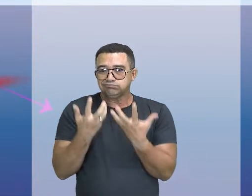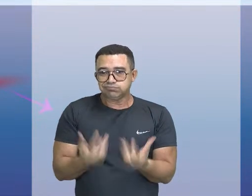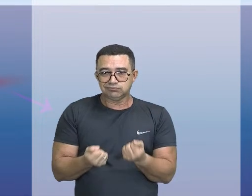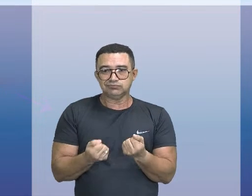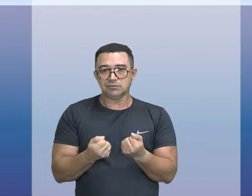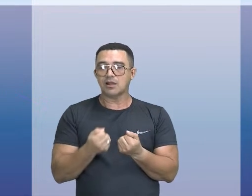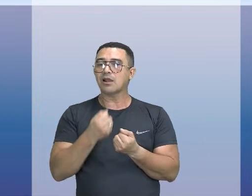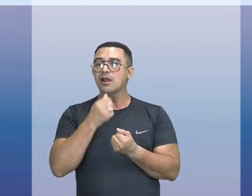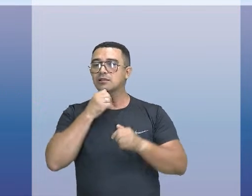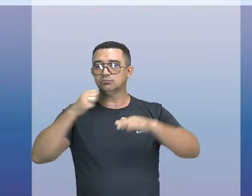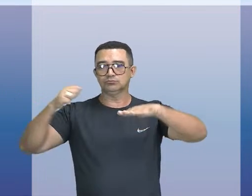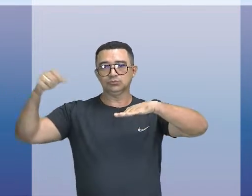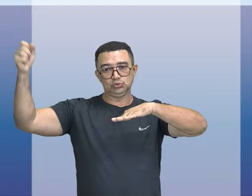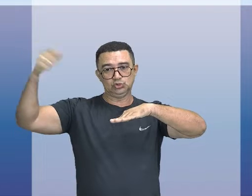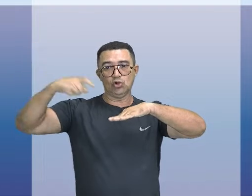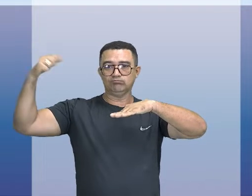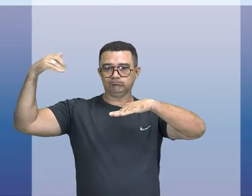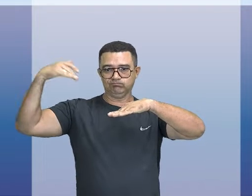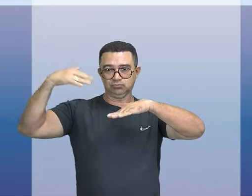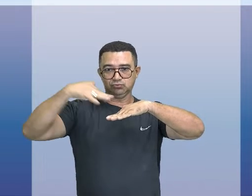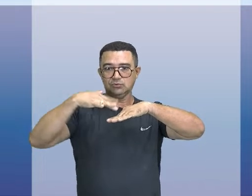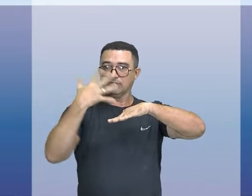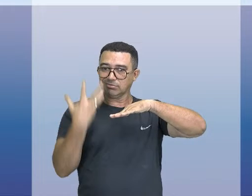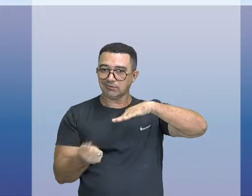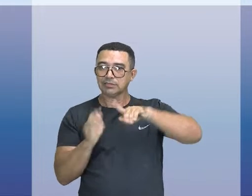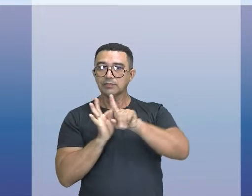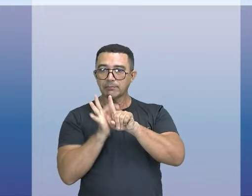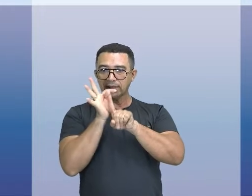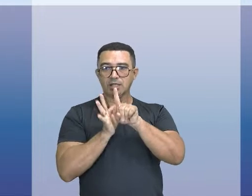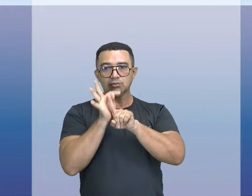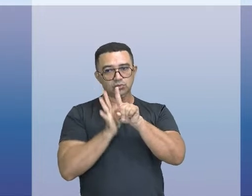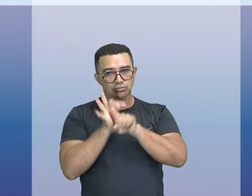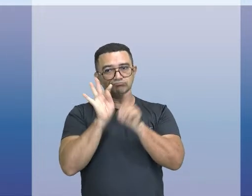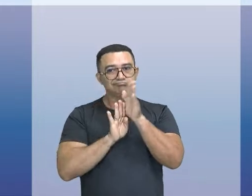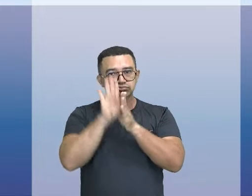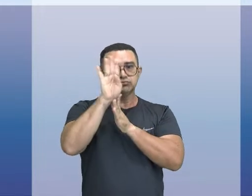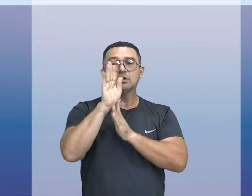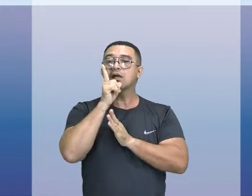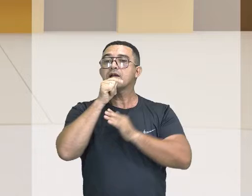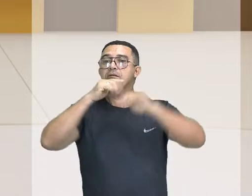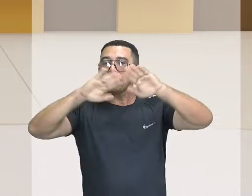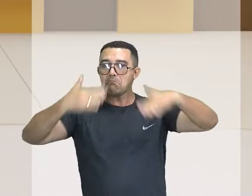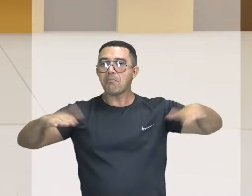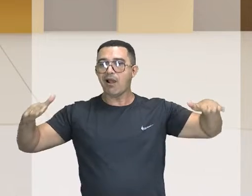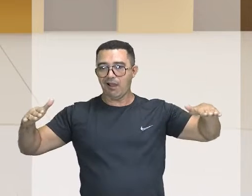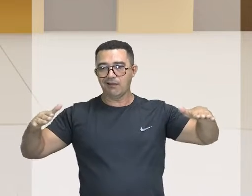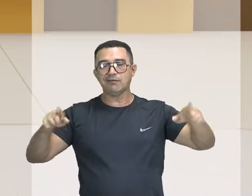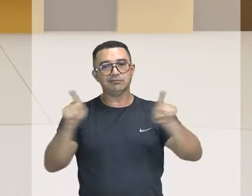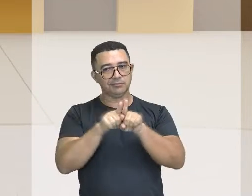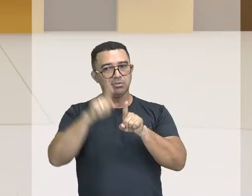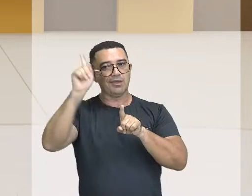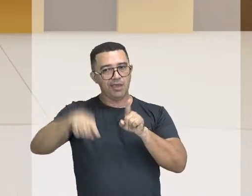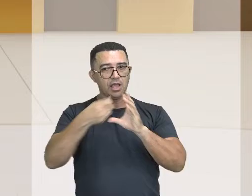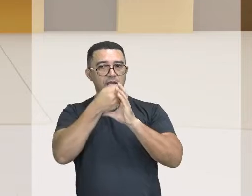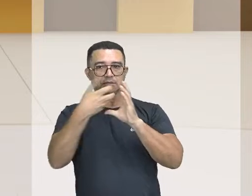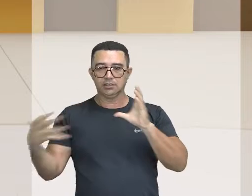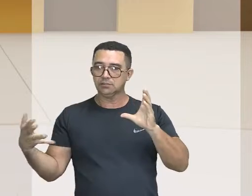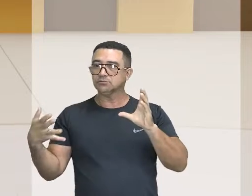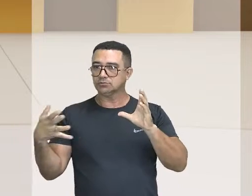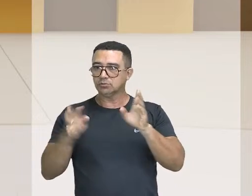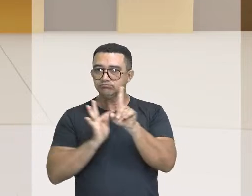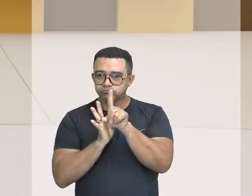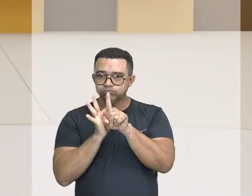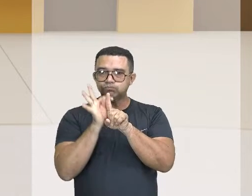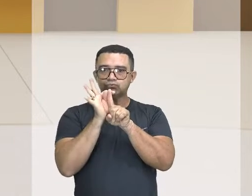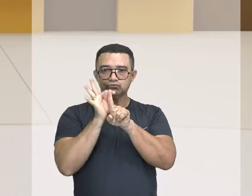radiação e, consequentemente, o aumento da temperatura. O aumento da temperatura do oceano também vai ser um fator que vai contribuir para o aumento da temperatura